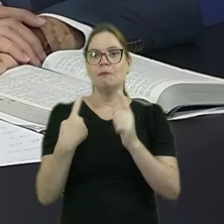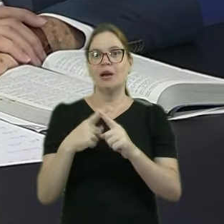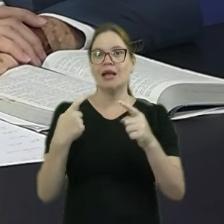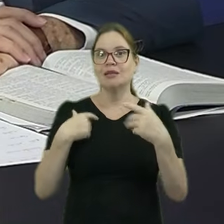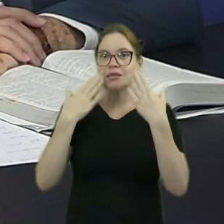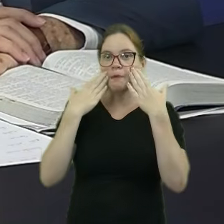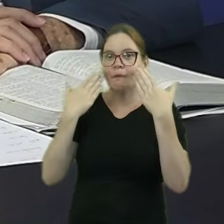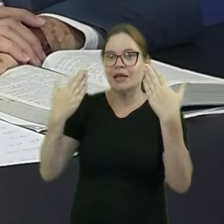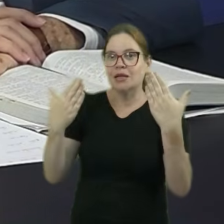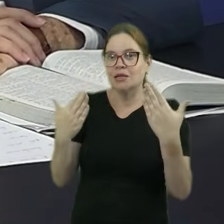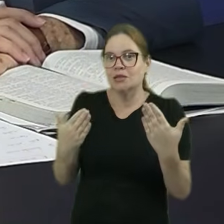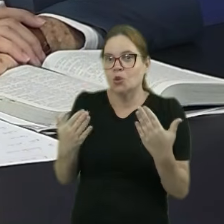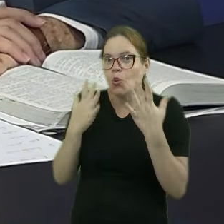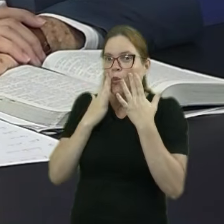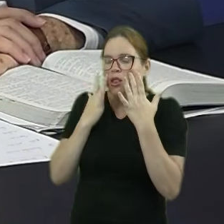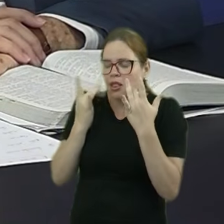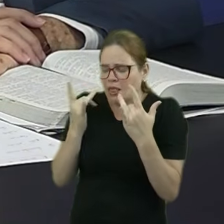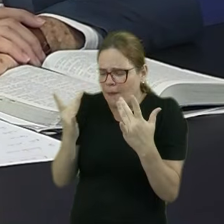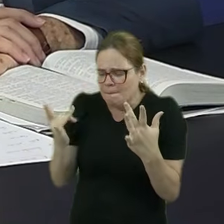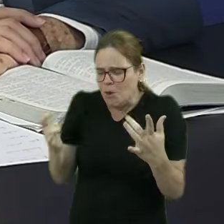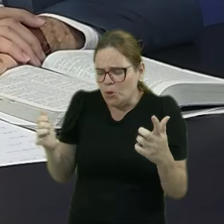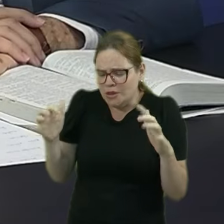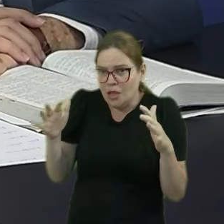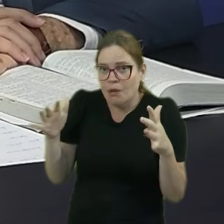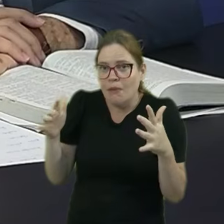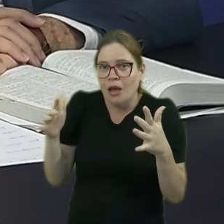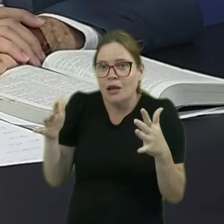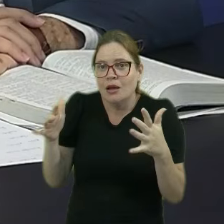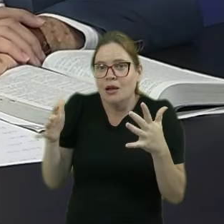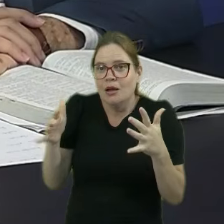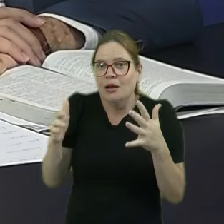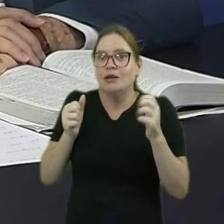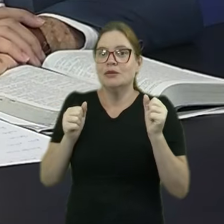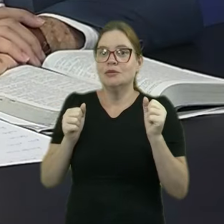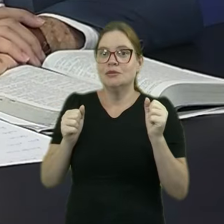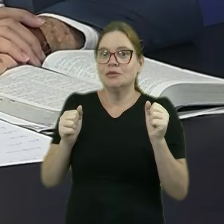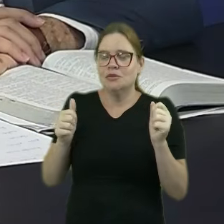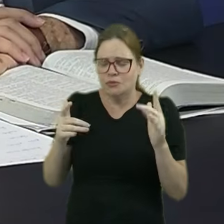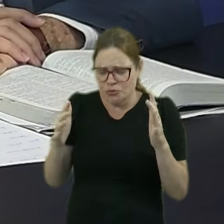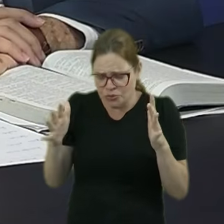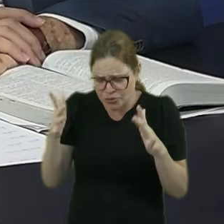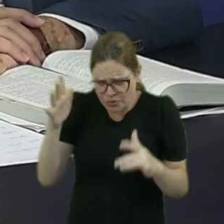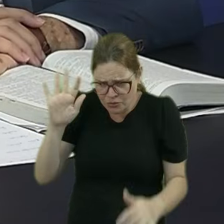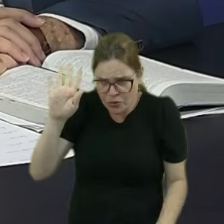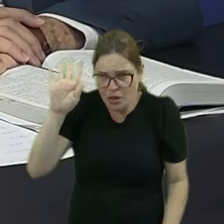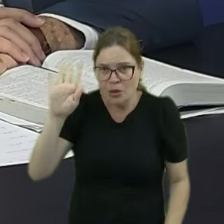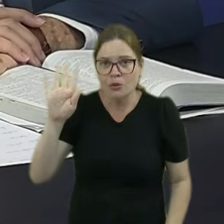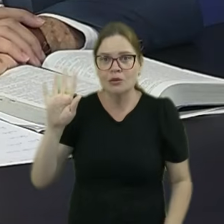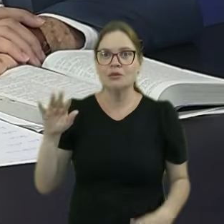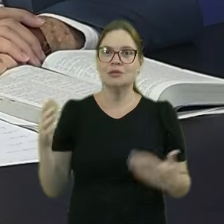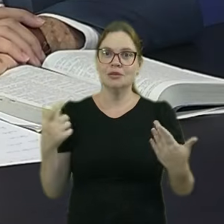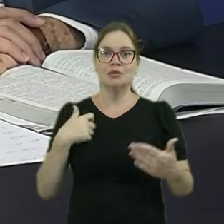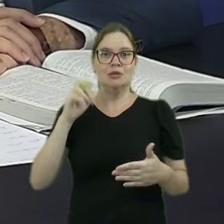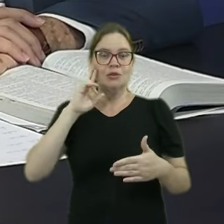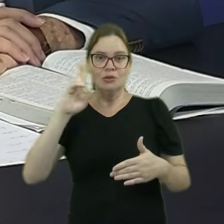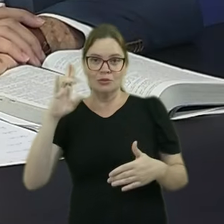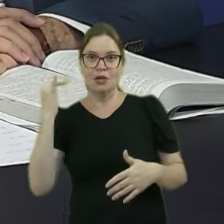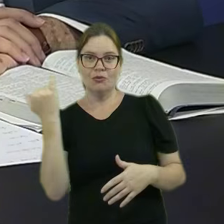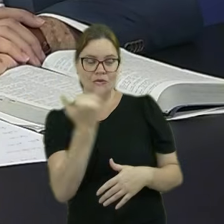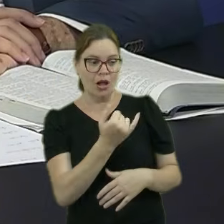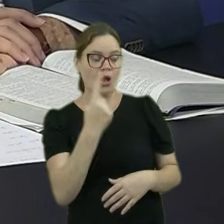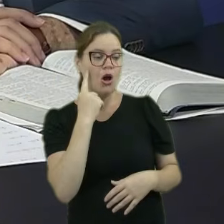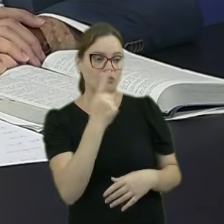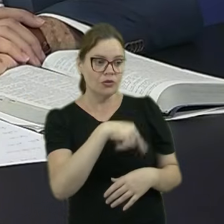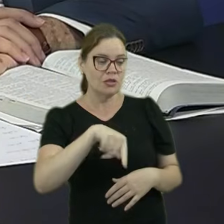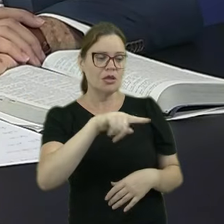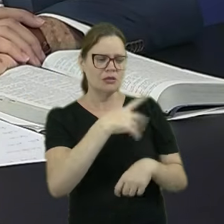Jesus temendo e tremendo, igual o pastor Pedro falou. E a palavra fala: operai a vossa salvação com temor e